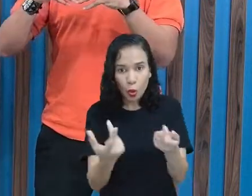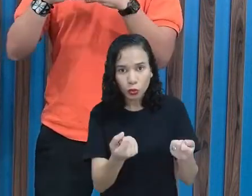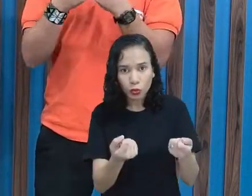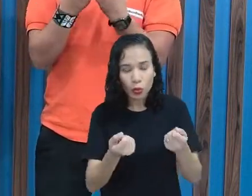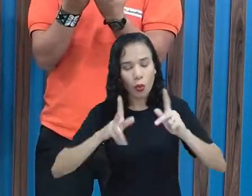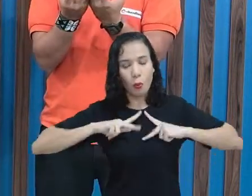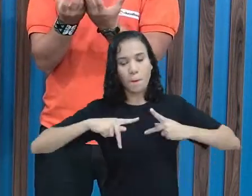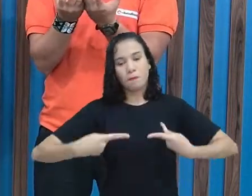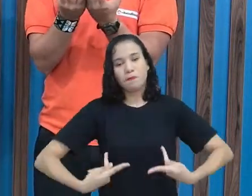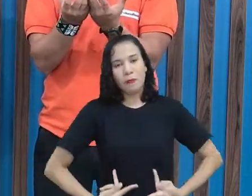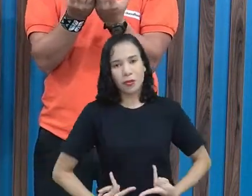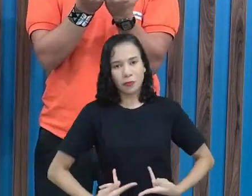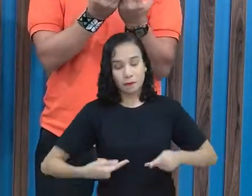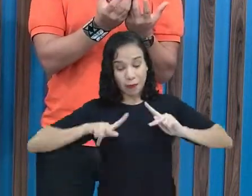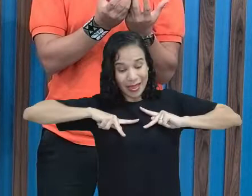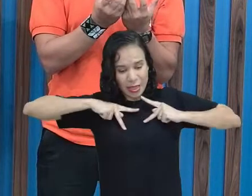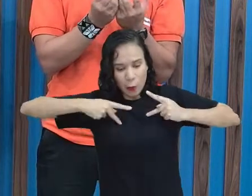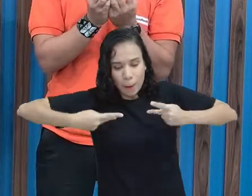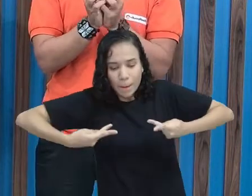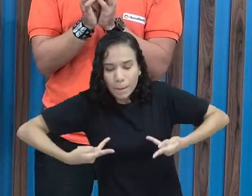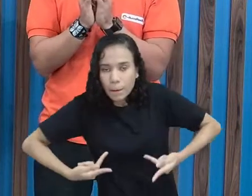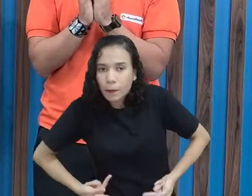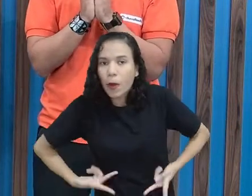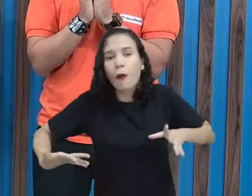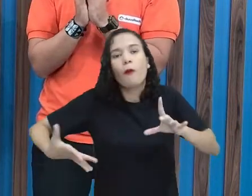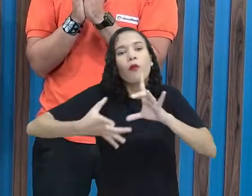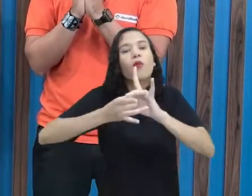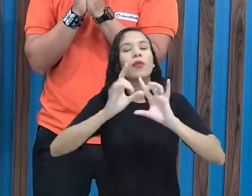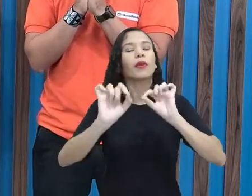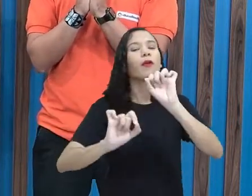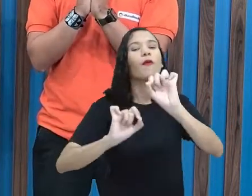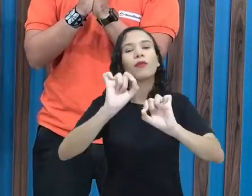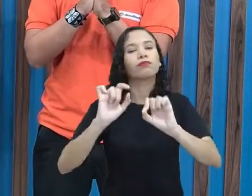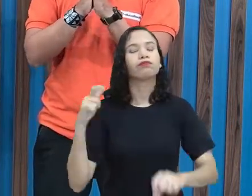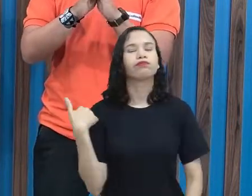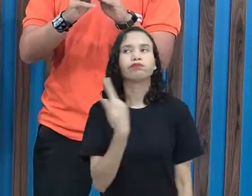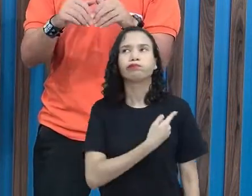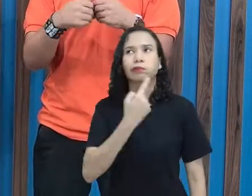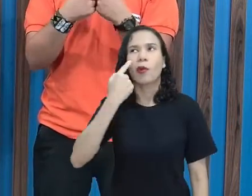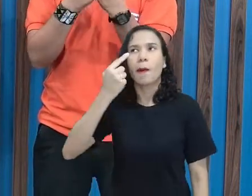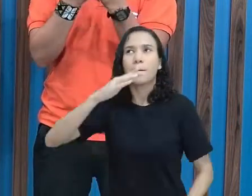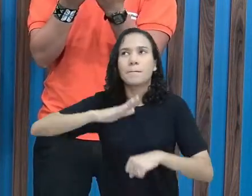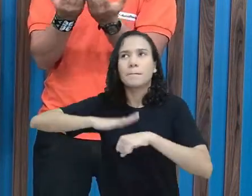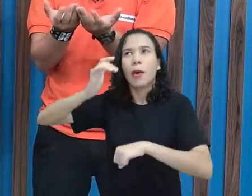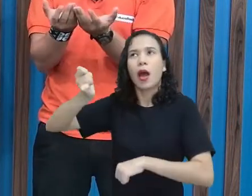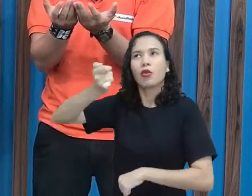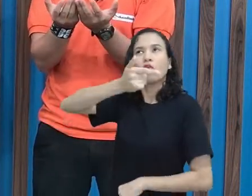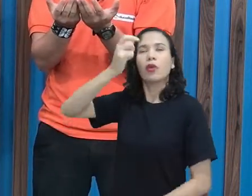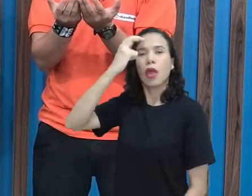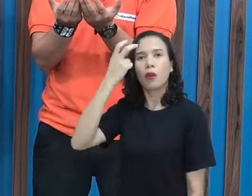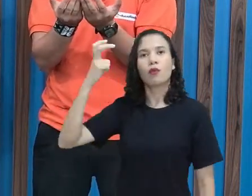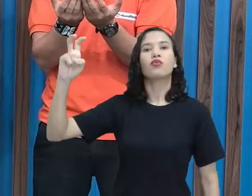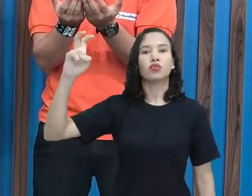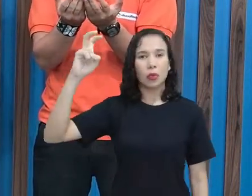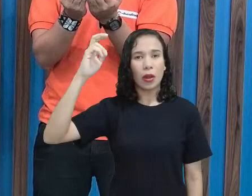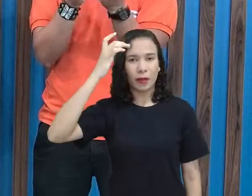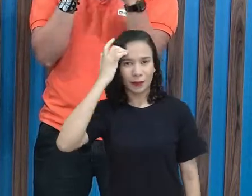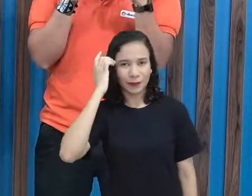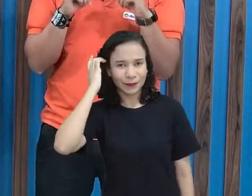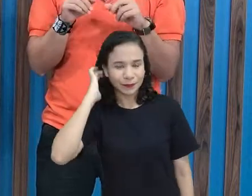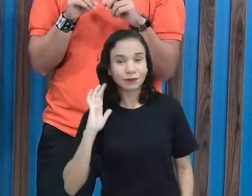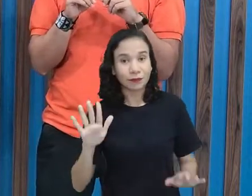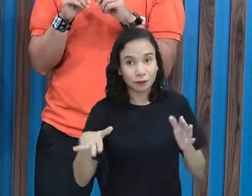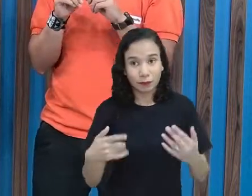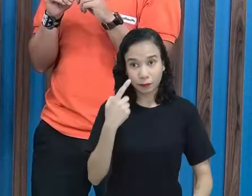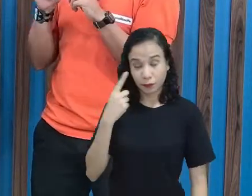E esse conceito de humanidade vai ligar a gente de uma forma que está para além das culturas, tá? Então,